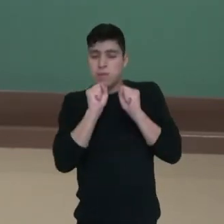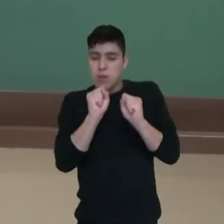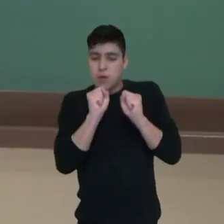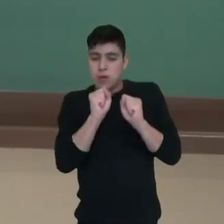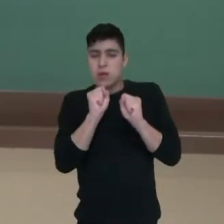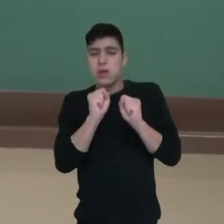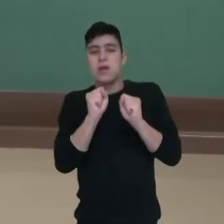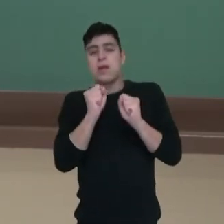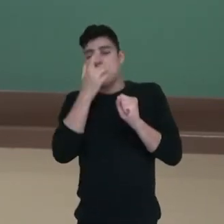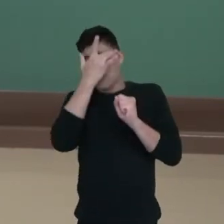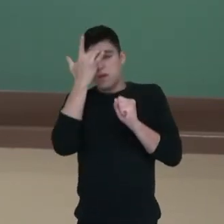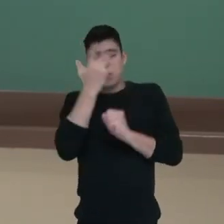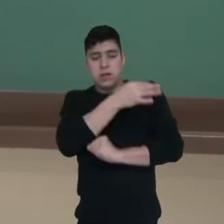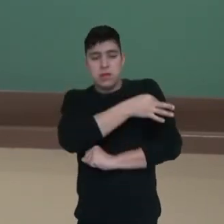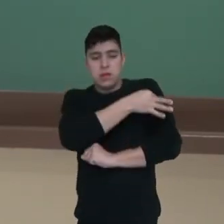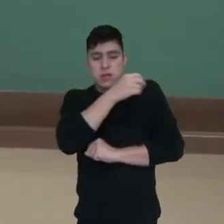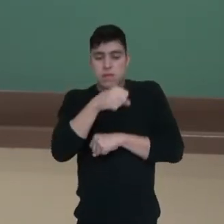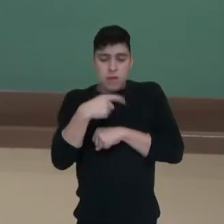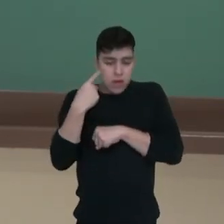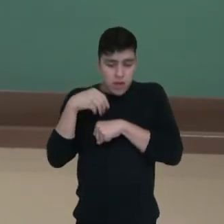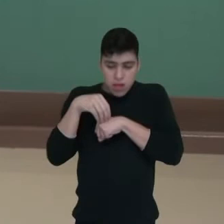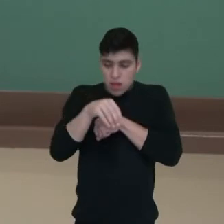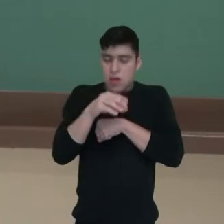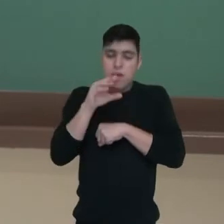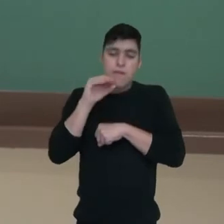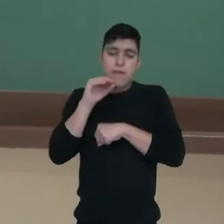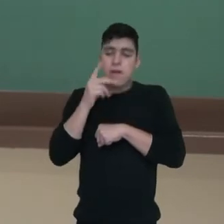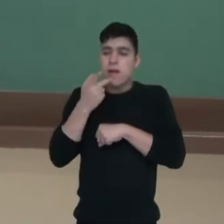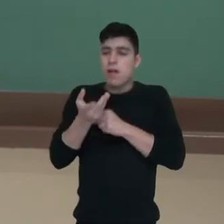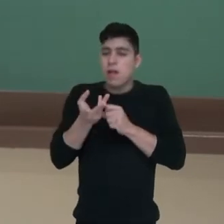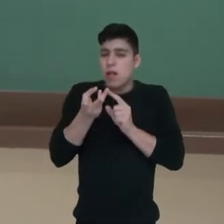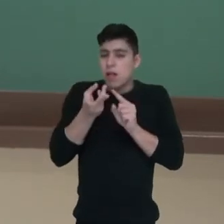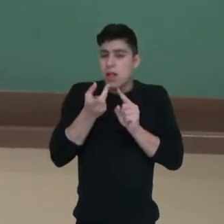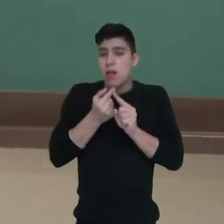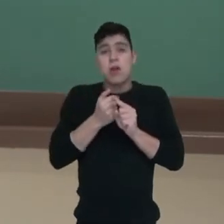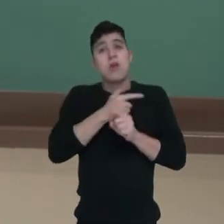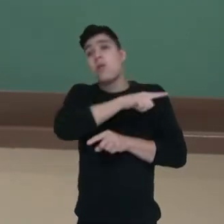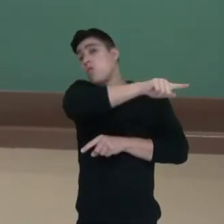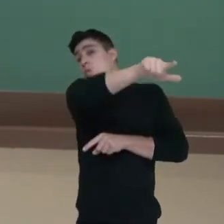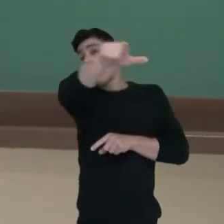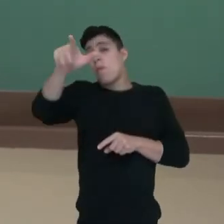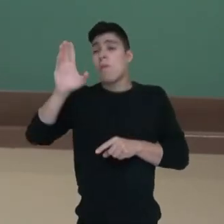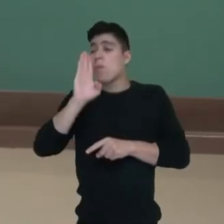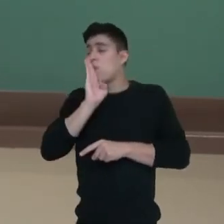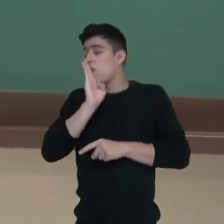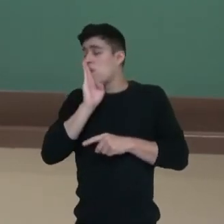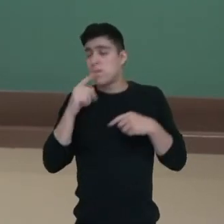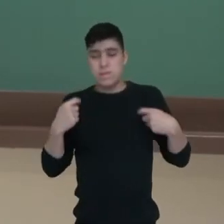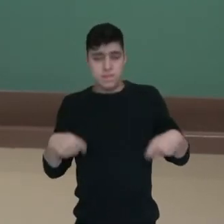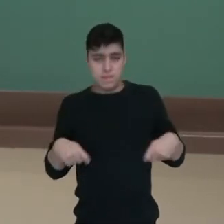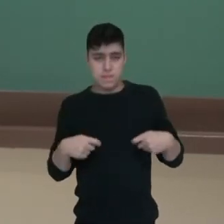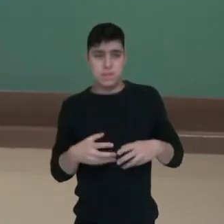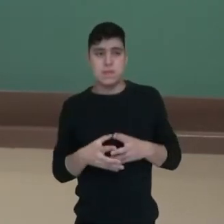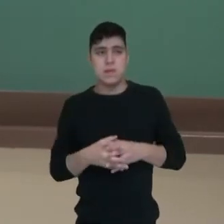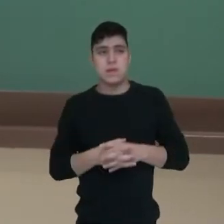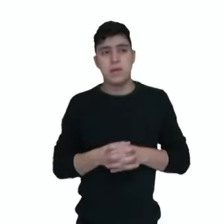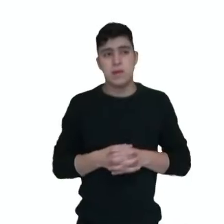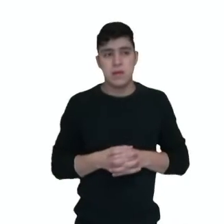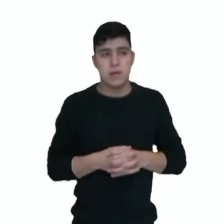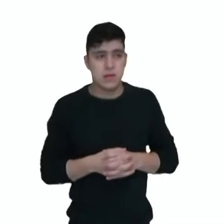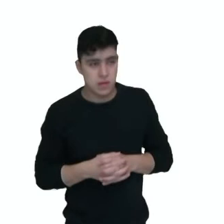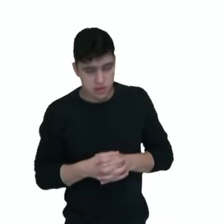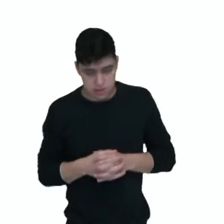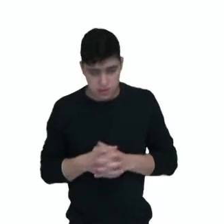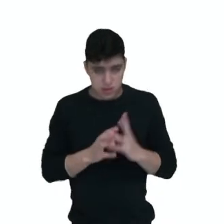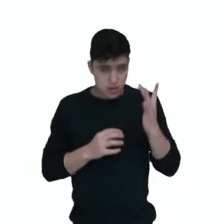podem comentar e falar durante o jogo. Os demais, silêncio total. Os atletas